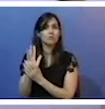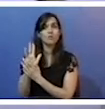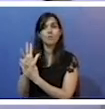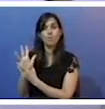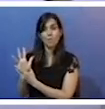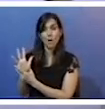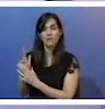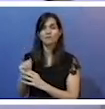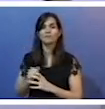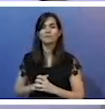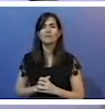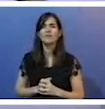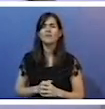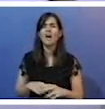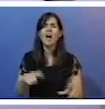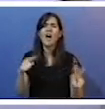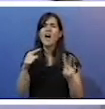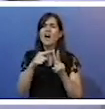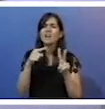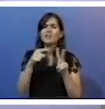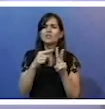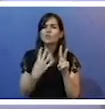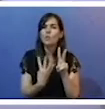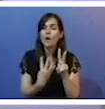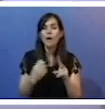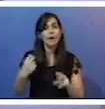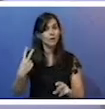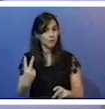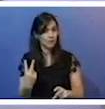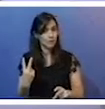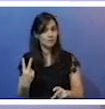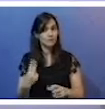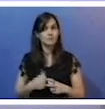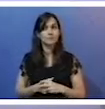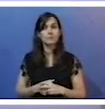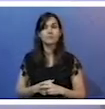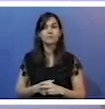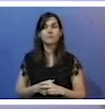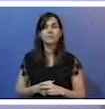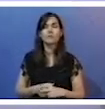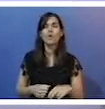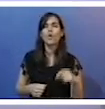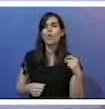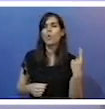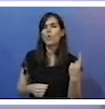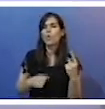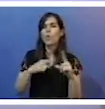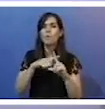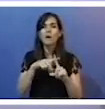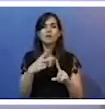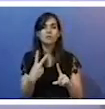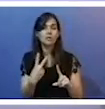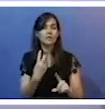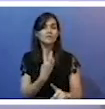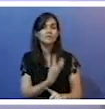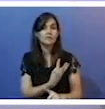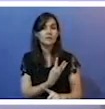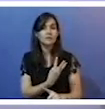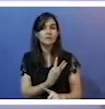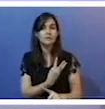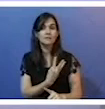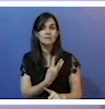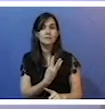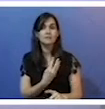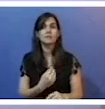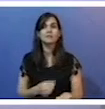e o raio de 4 é dois porque 2 x 2 e 4 e o mais 2 a 3 - 1 =